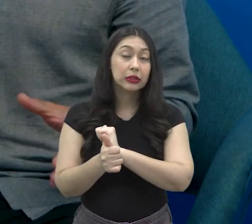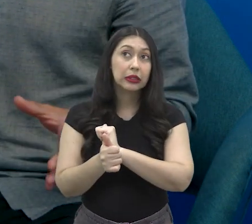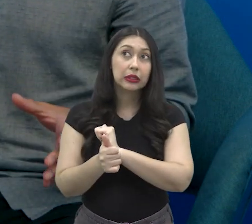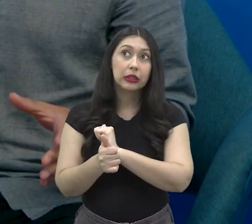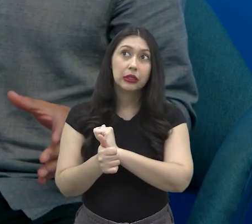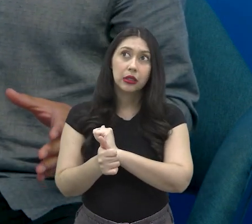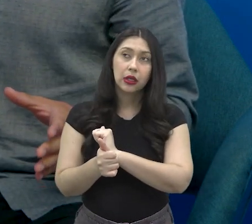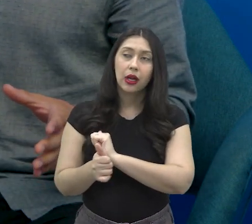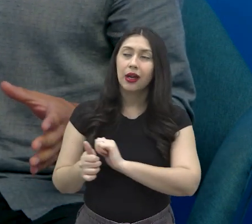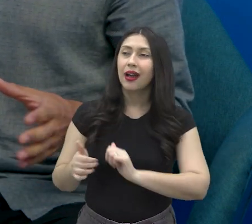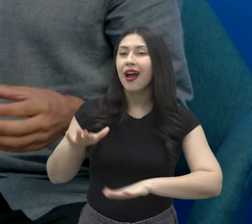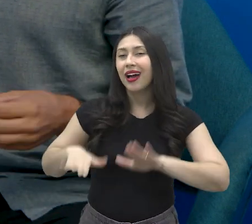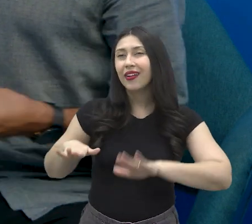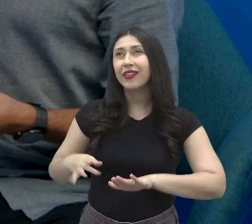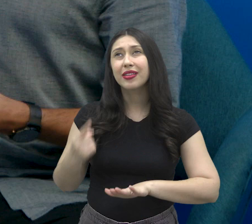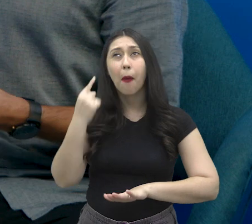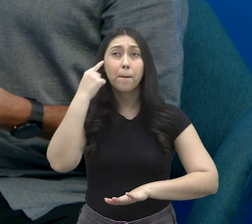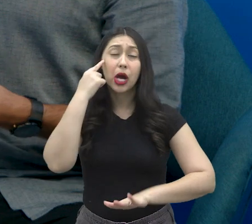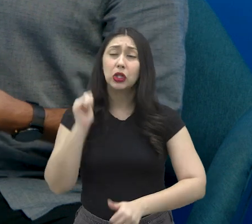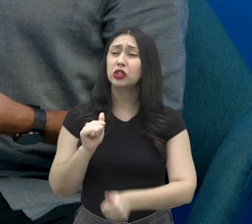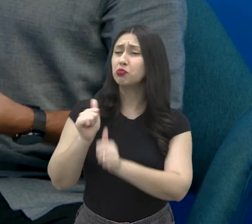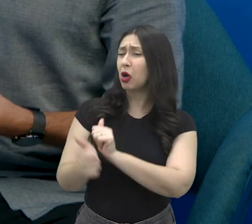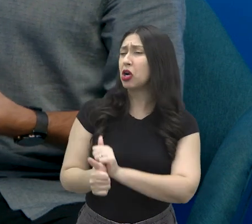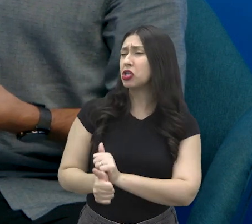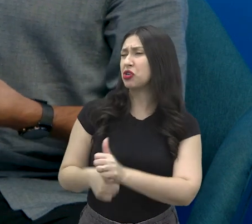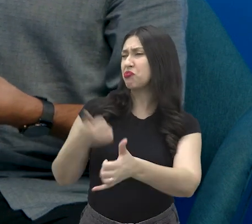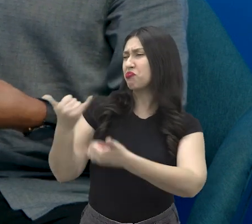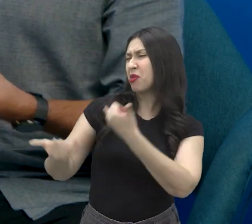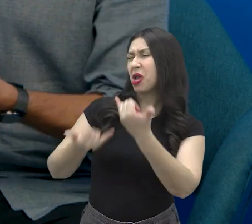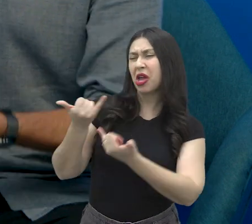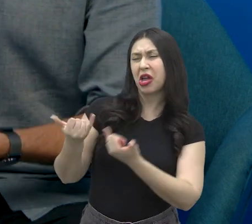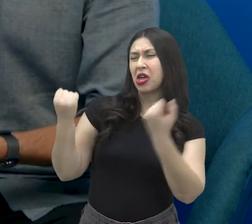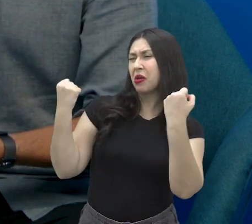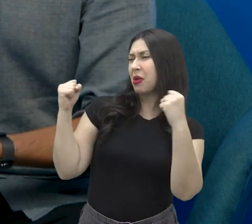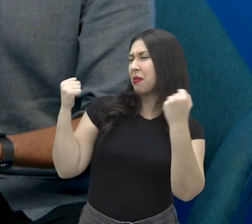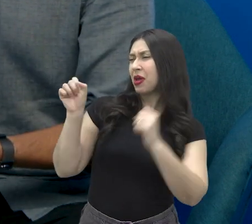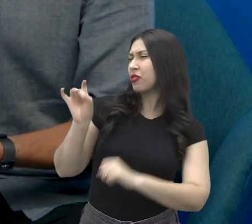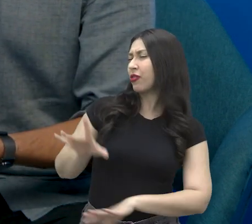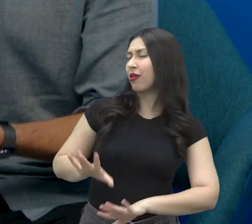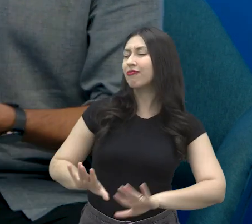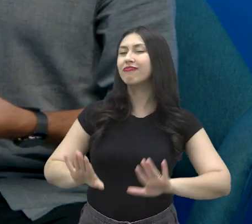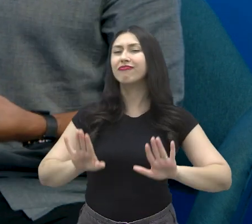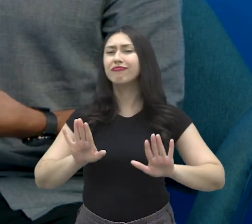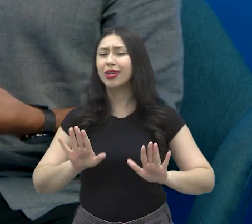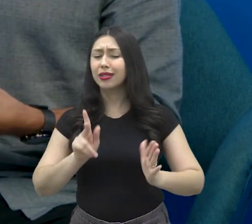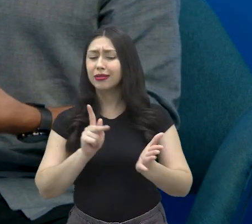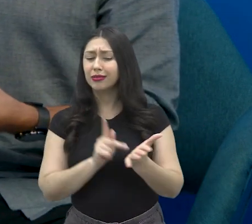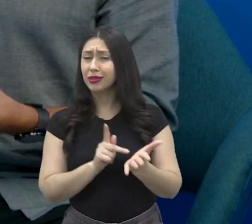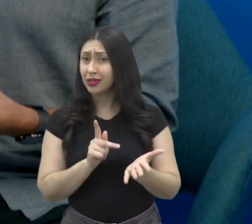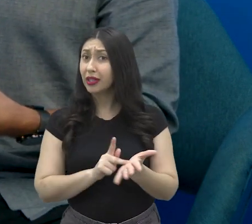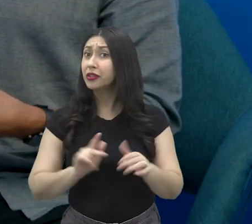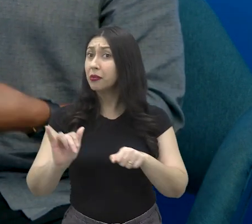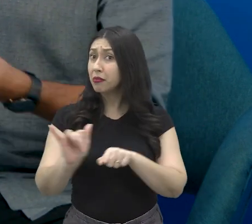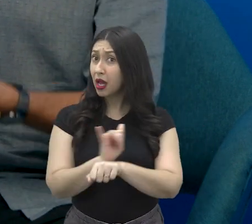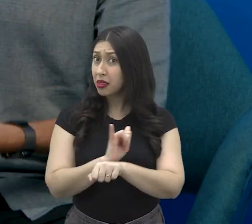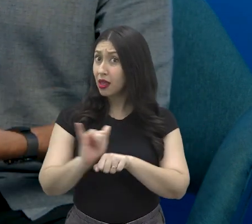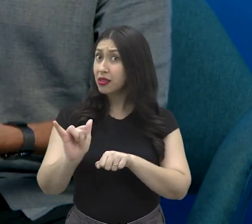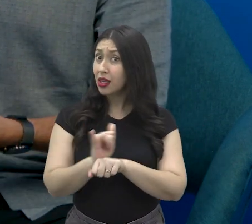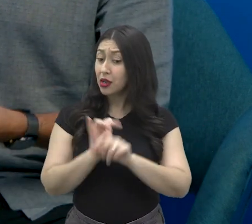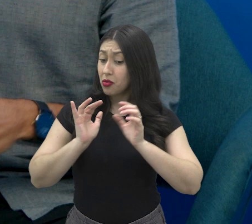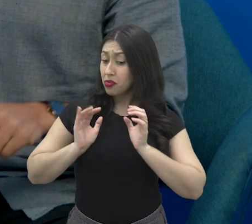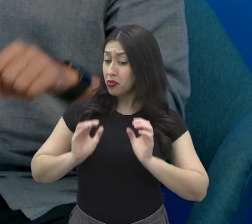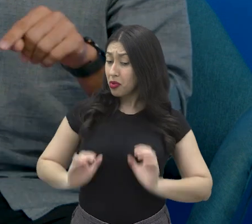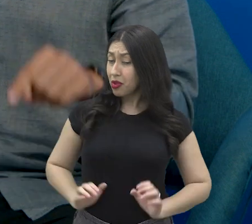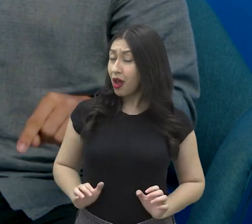falei no começo, muitas vezes a gente acha que o esporte é só lazer, é só exercício físico, mas na verdade ele é uma maneira da